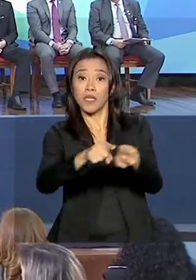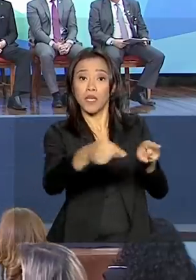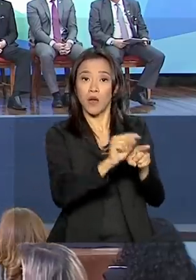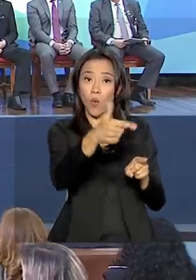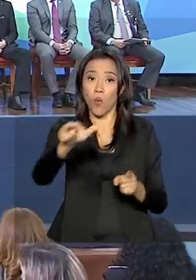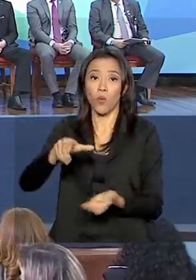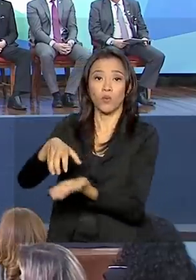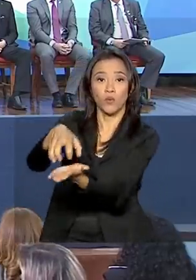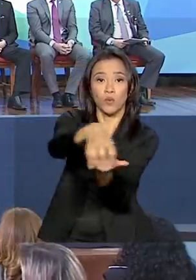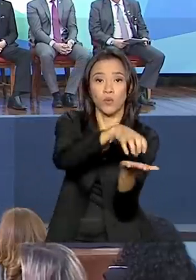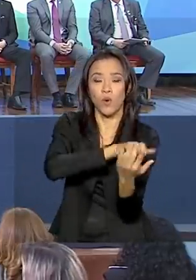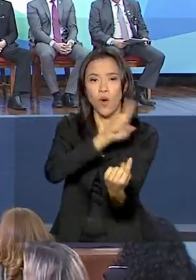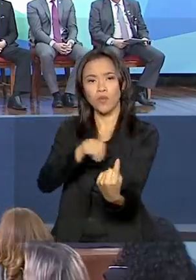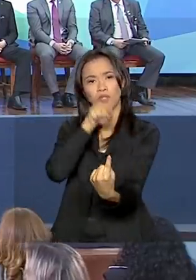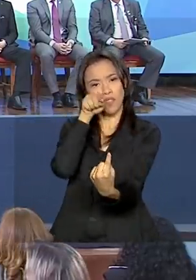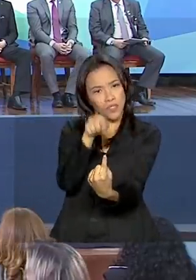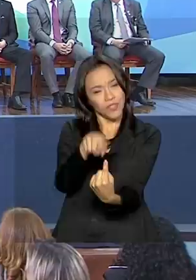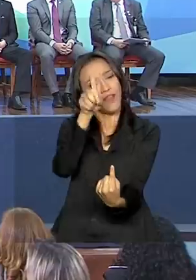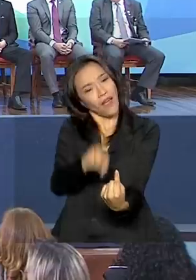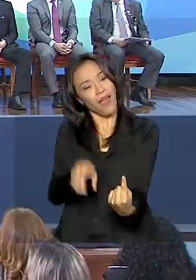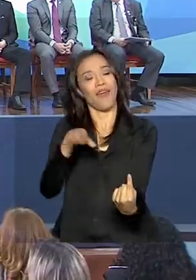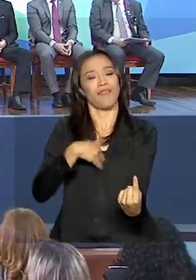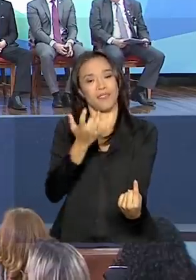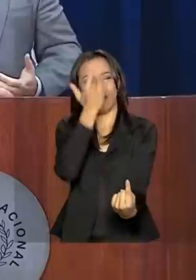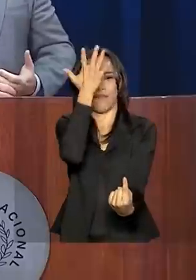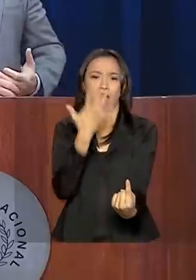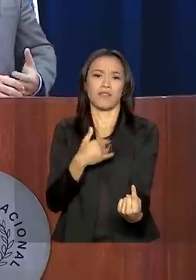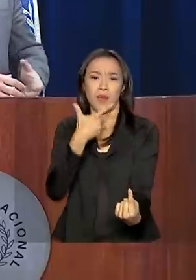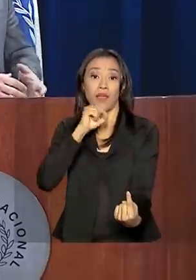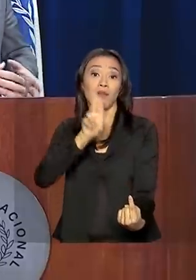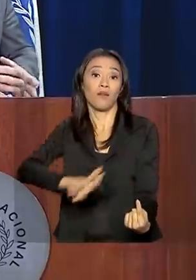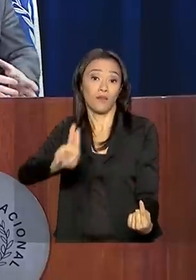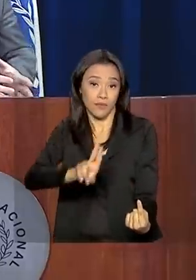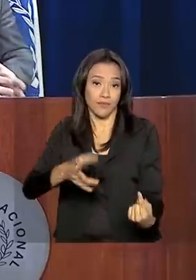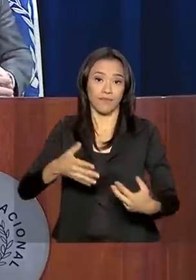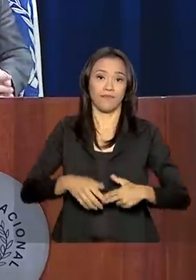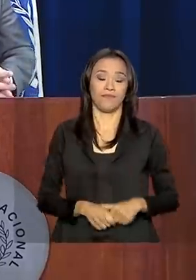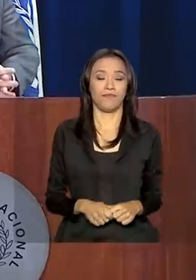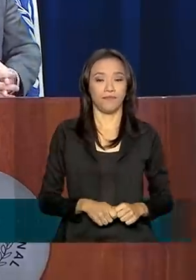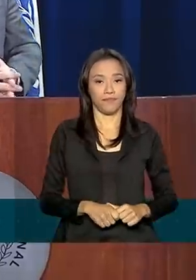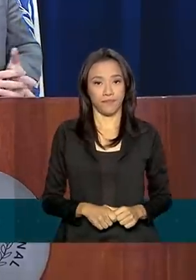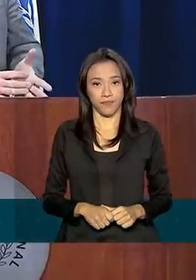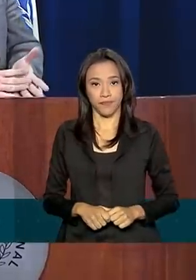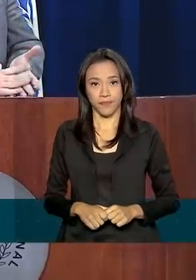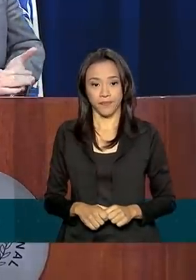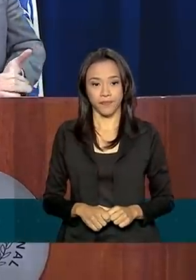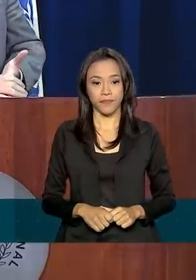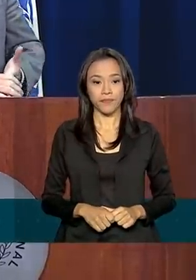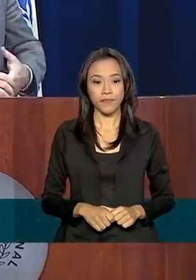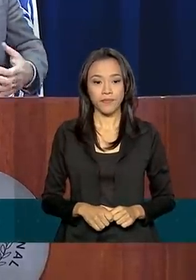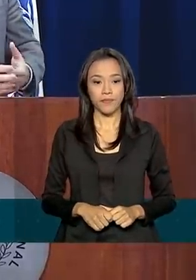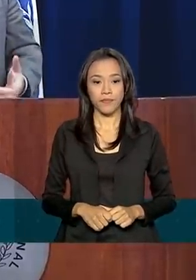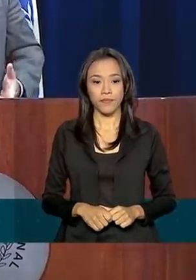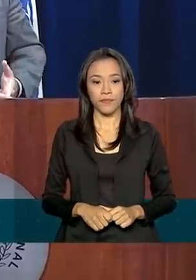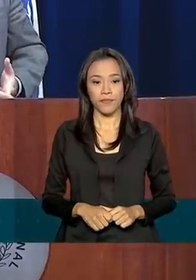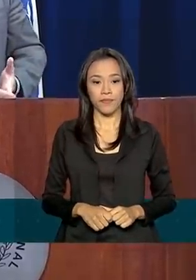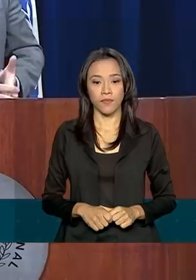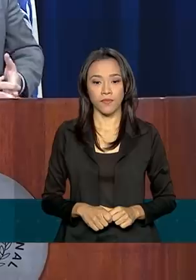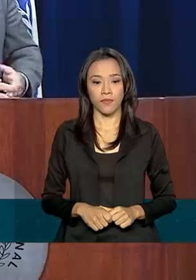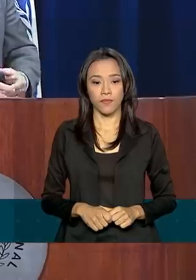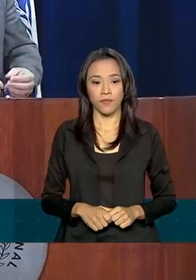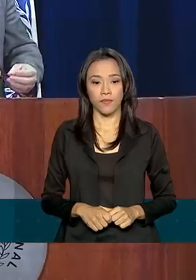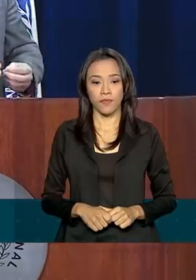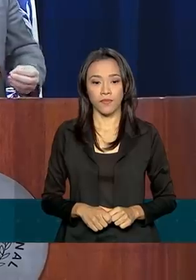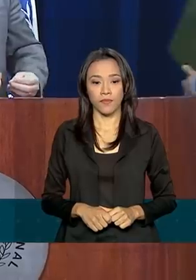como objetivo facilitar o dia a dia do cidadão. A nossa obrigação é prestar um bom serviço às pessoas.